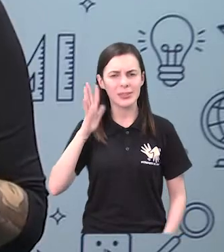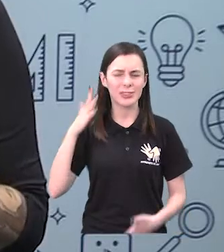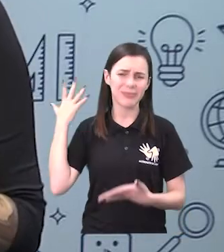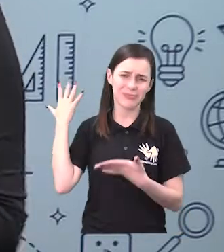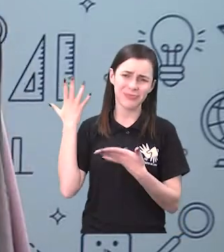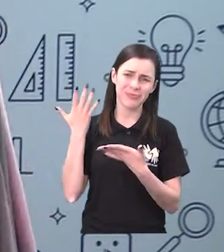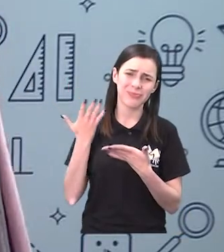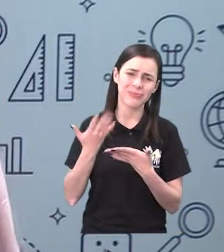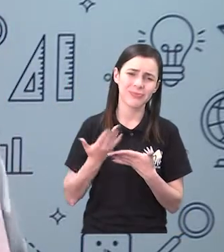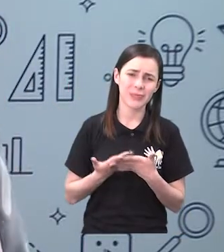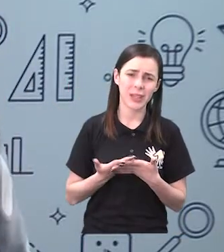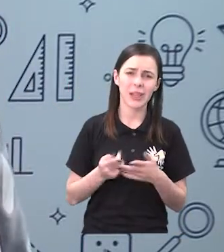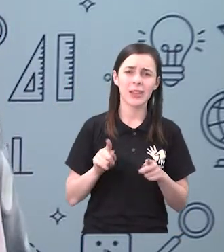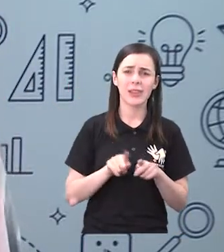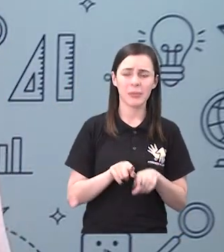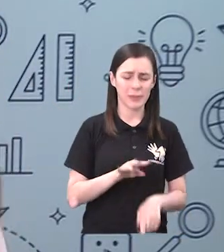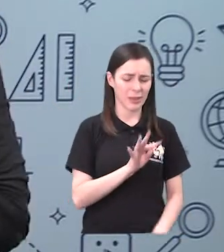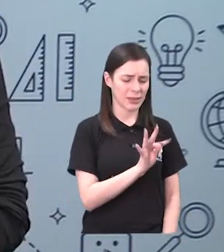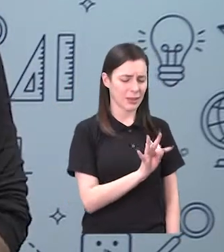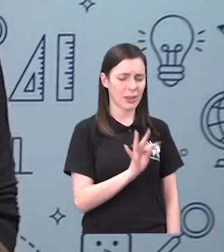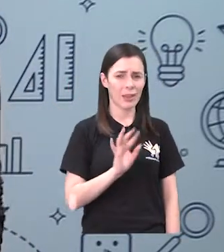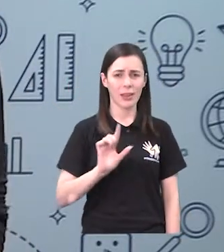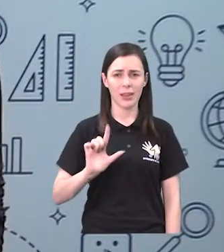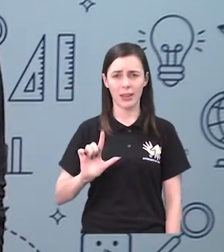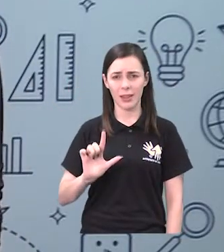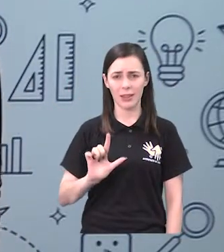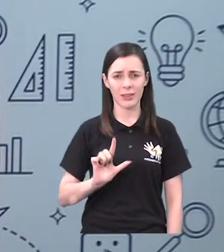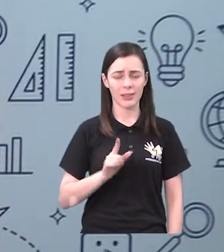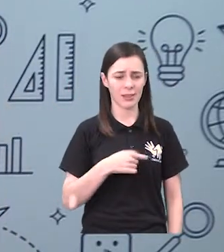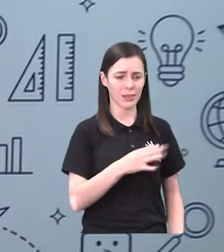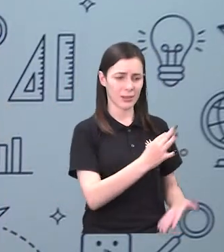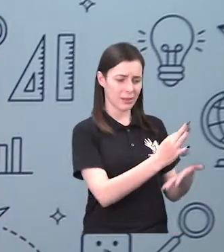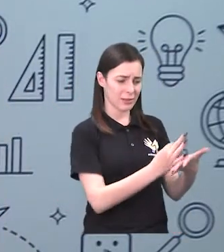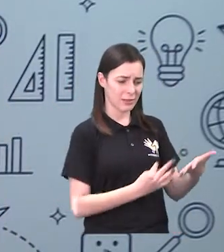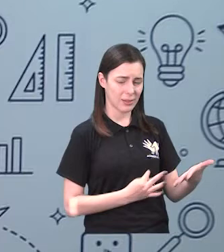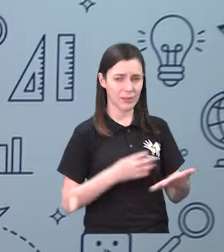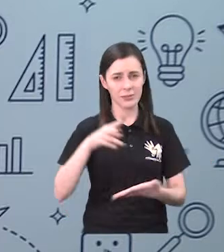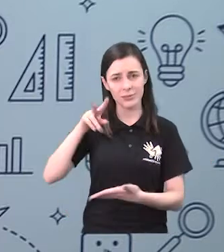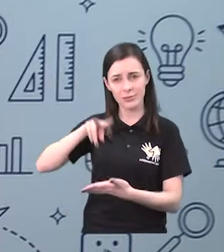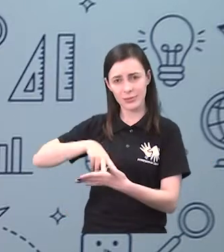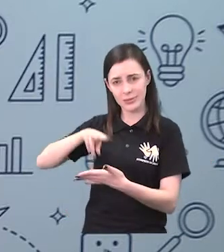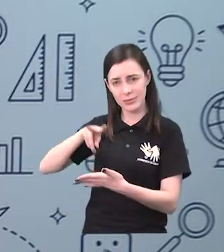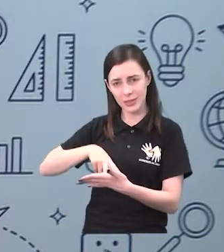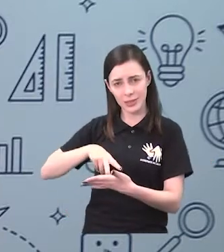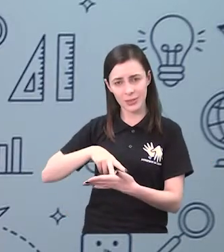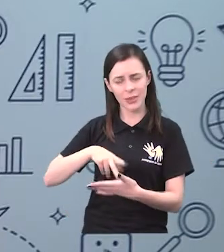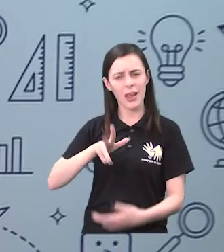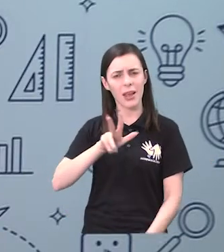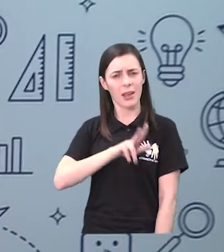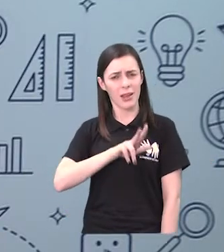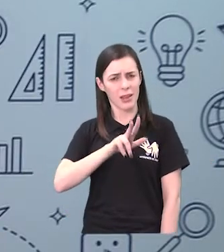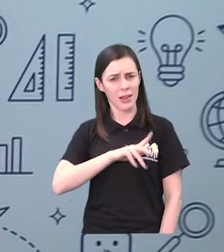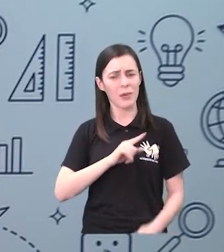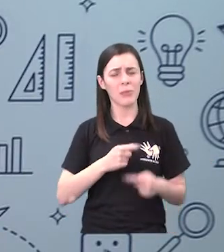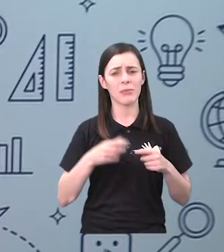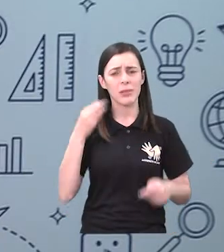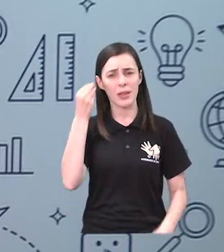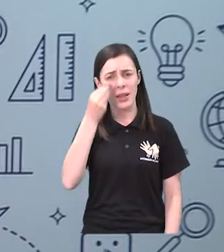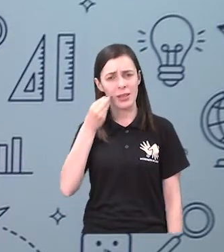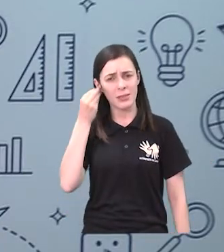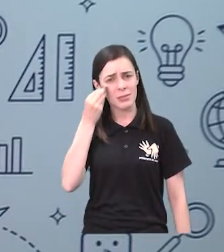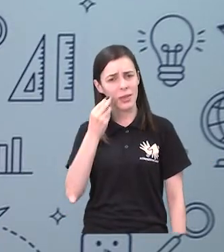experiências vividas que é a são um texto leitor Essa é bem particular também porque a